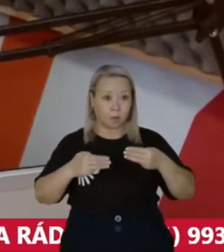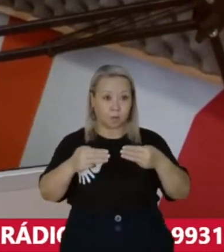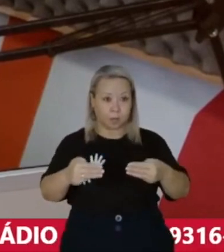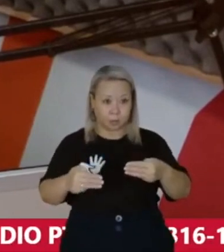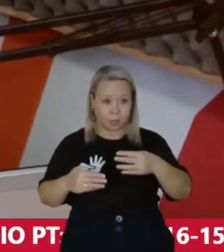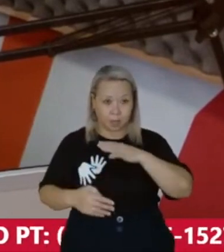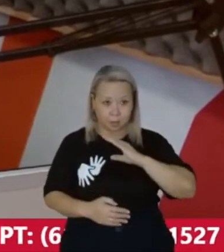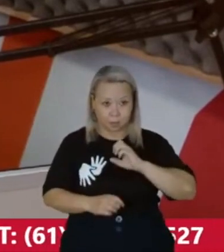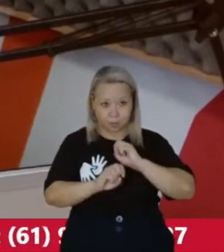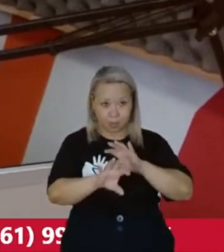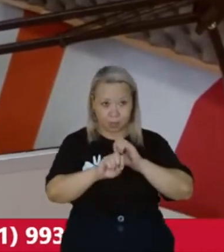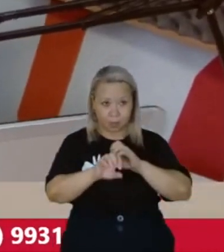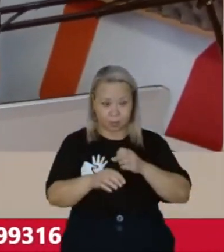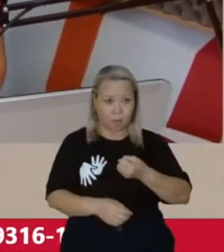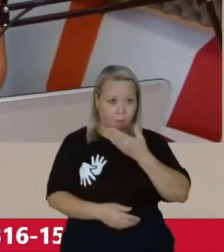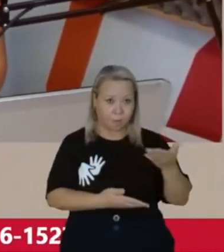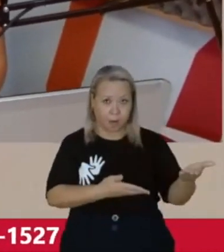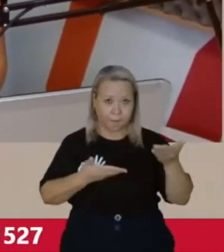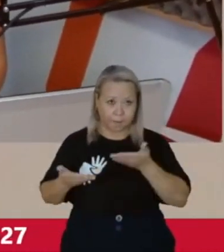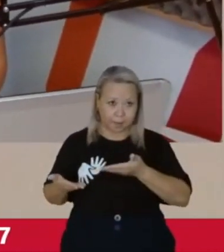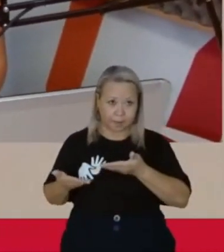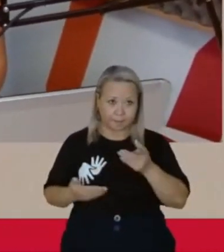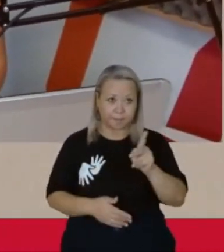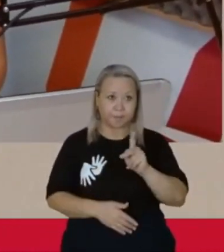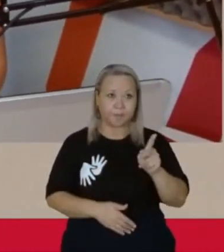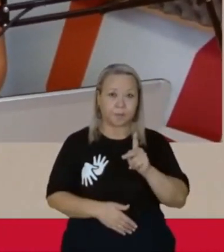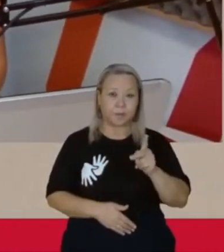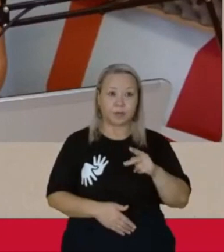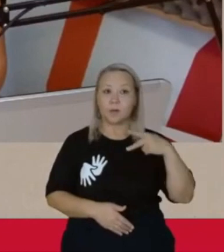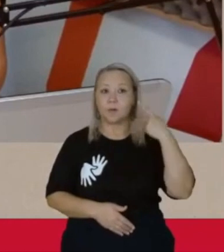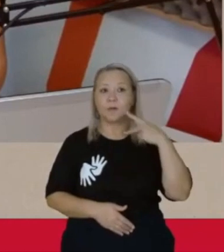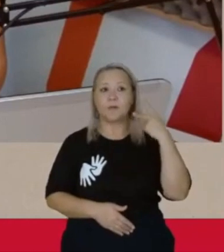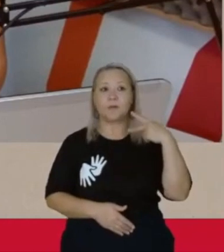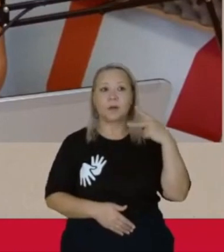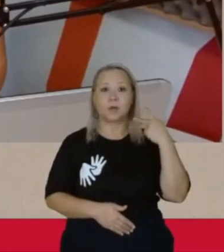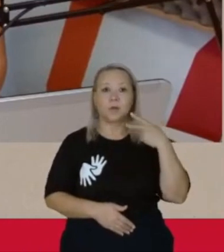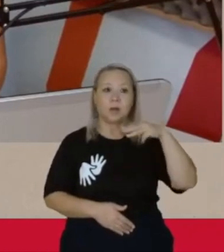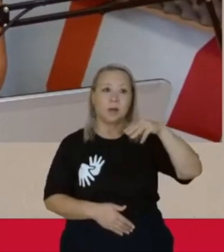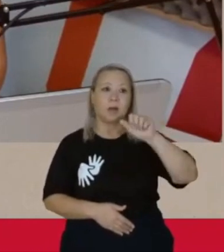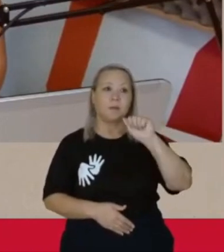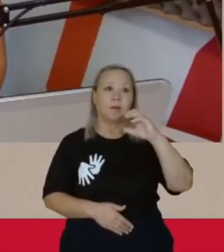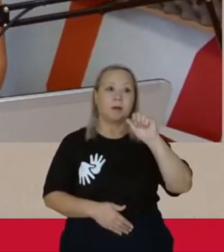Educação. Bem-vinda ao Jornal Rádio PT, professora e vereadora Macaé Evaristo.